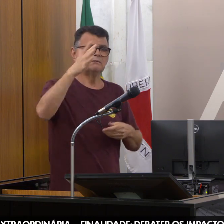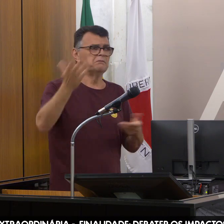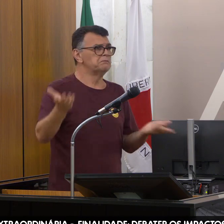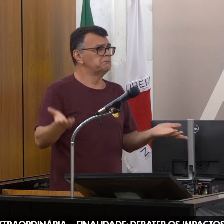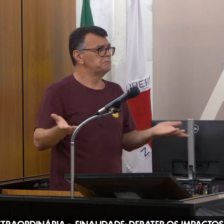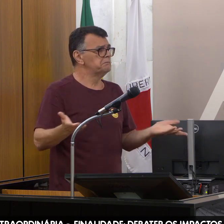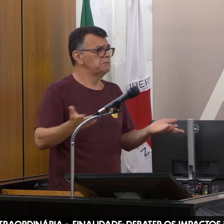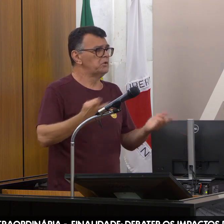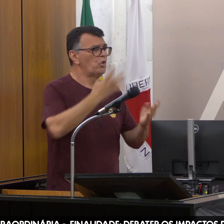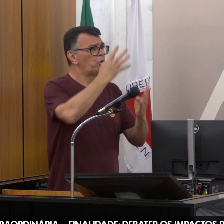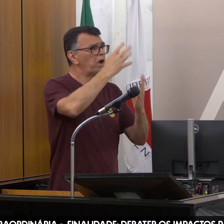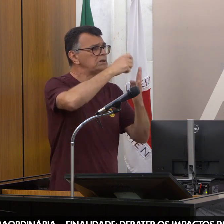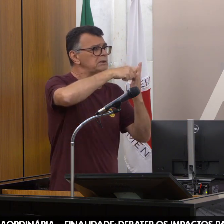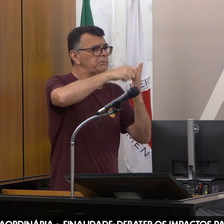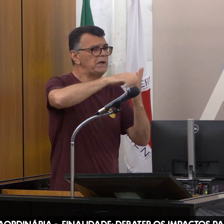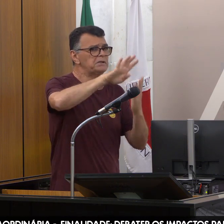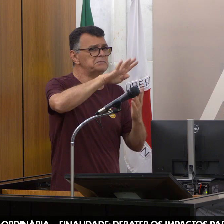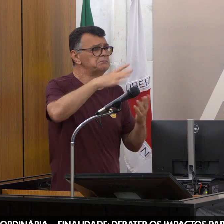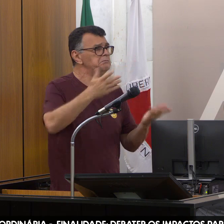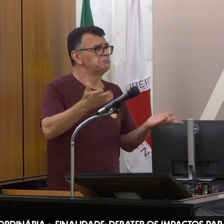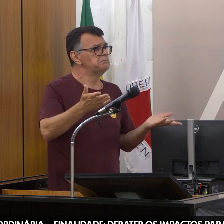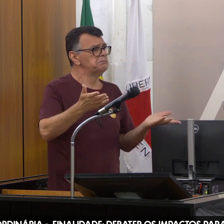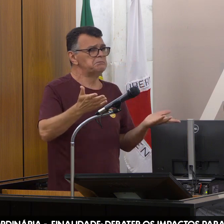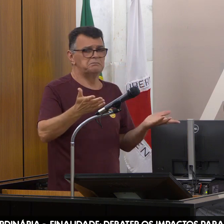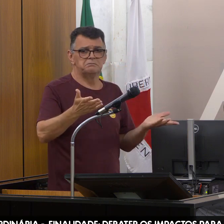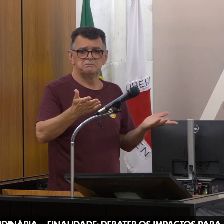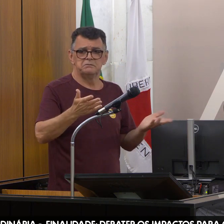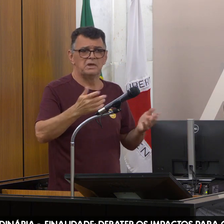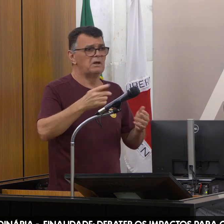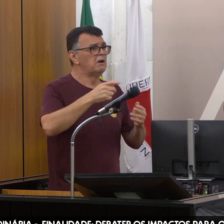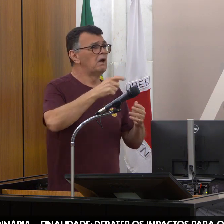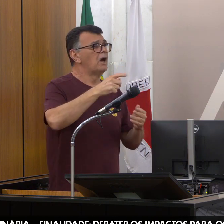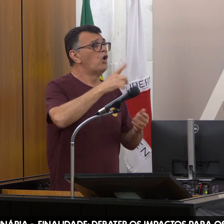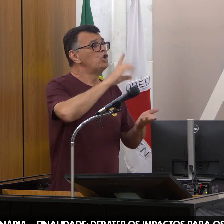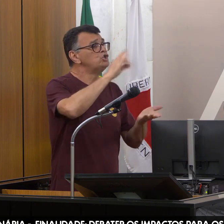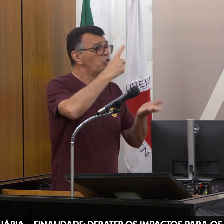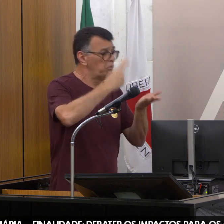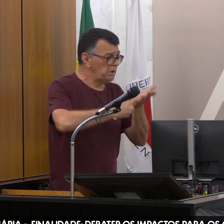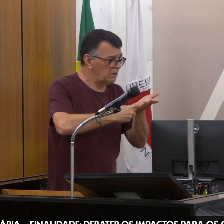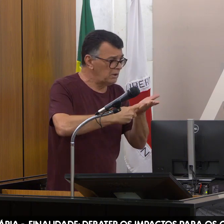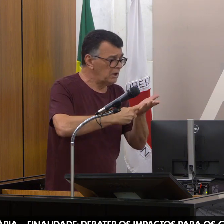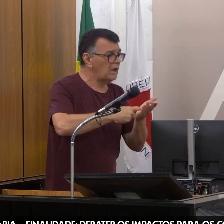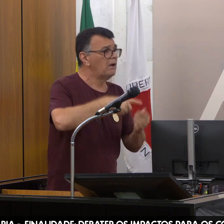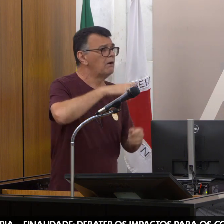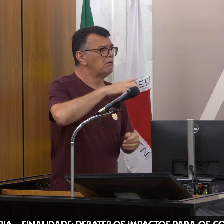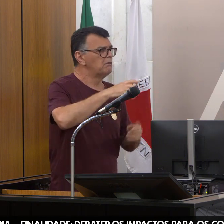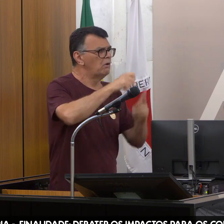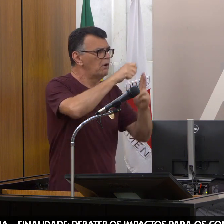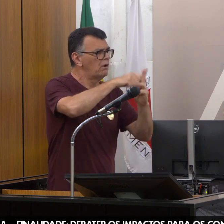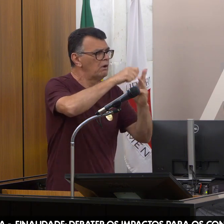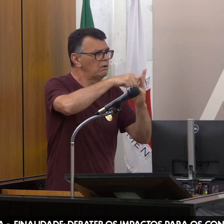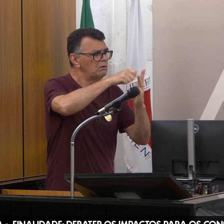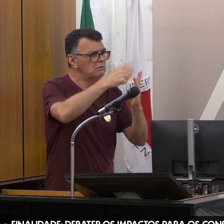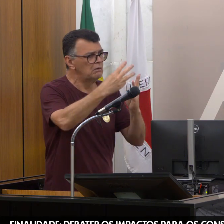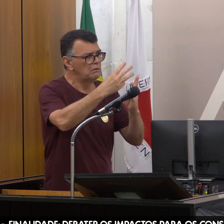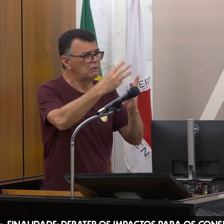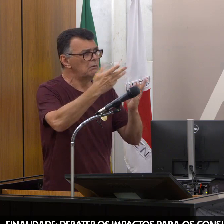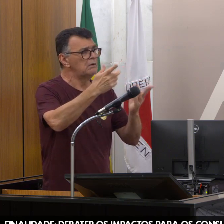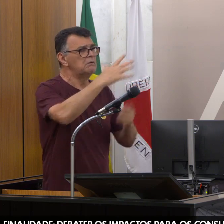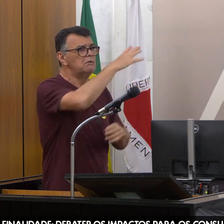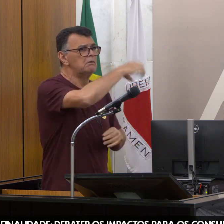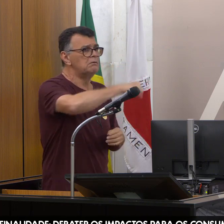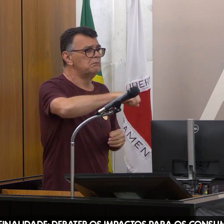o tratamento eles ficaram me enrolando por mais de um ano e nada de fazer o tratamento o dia que era